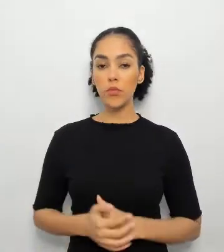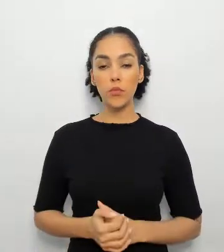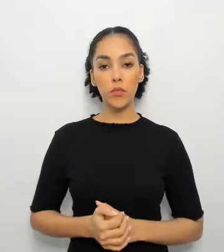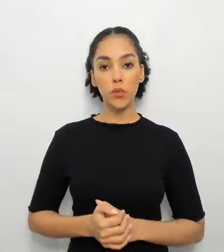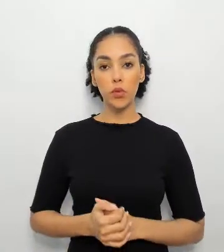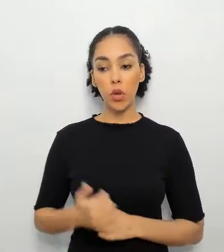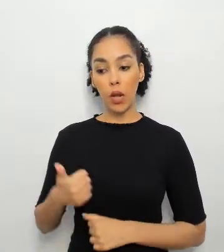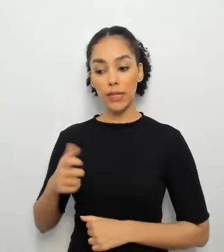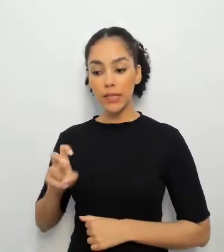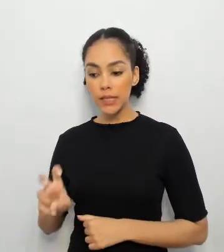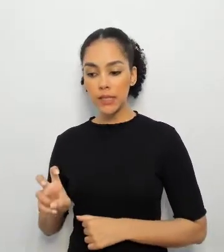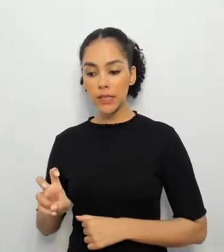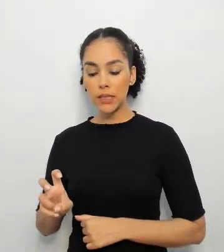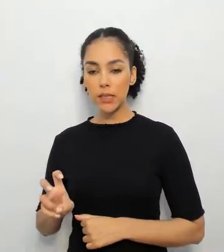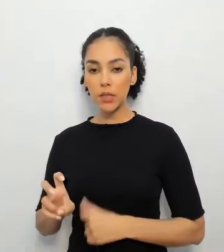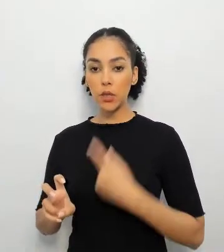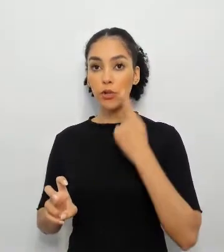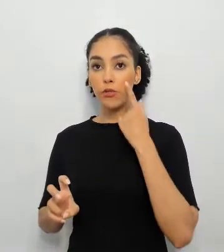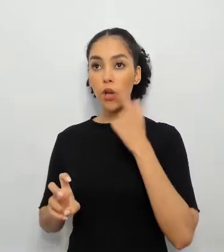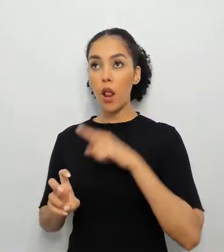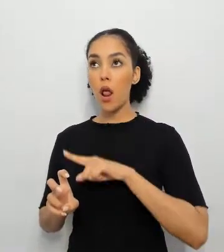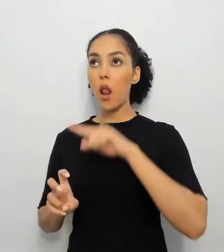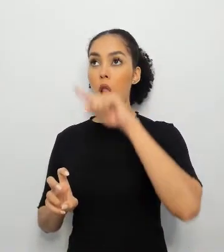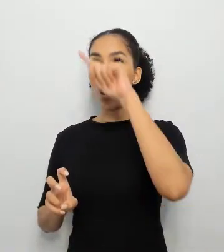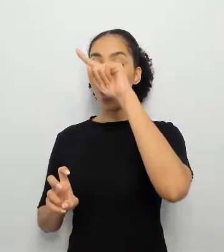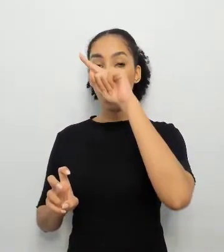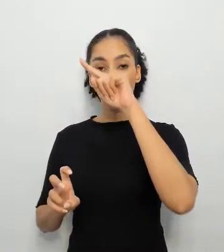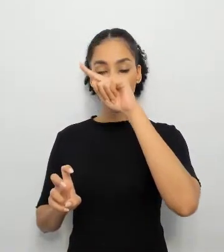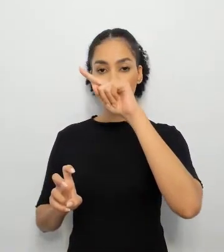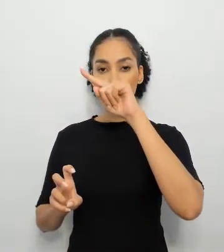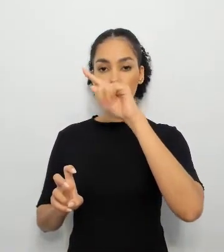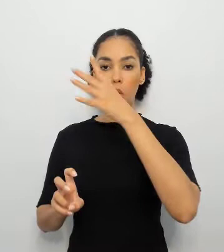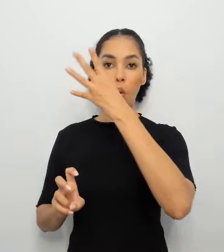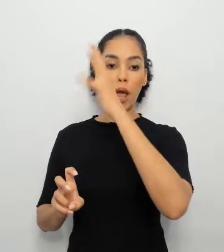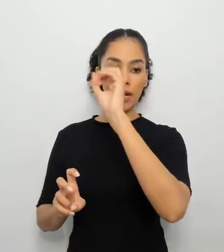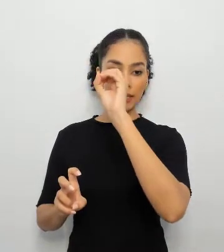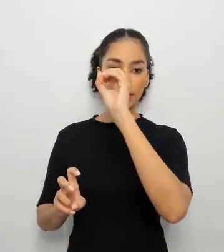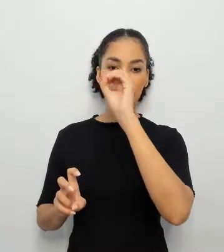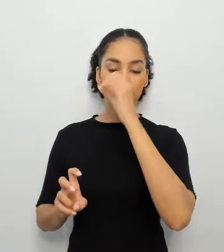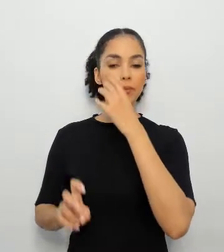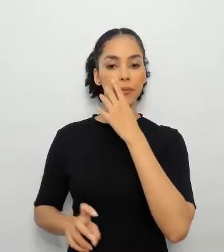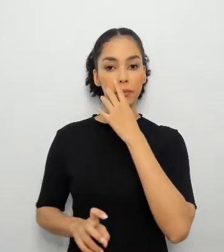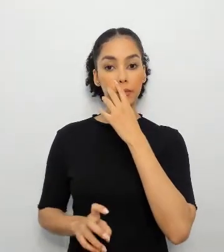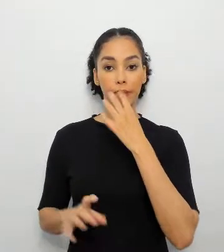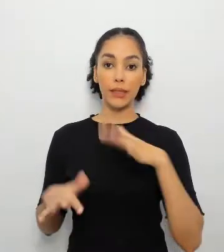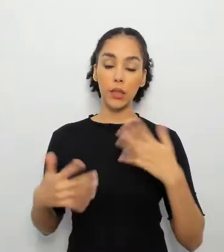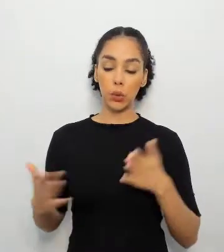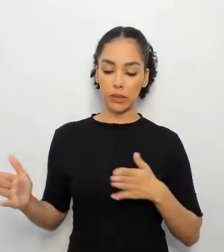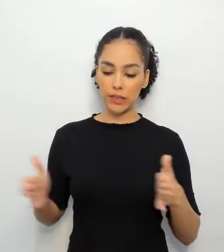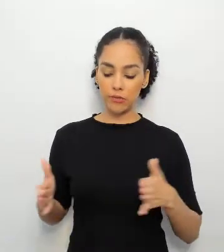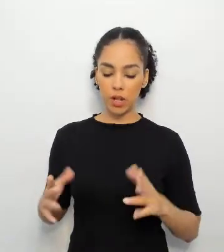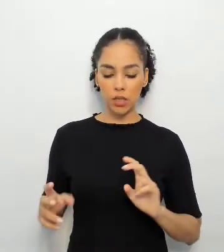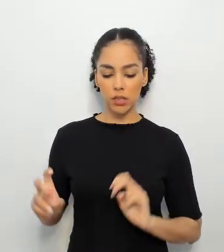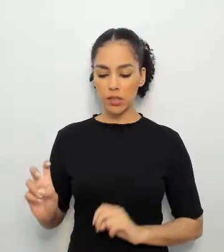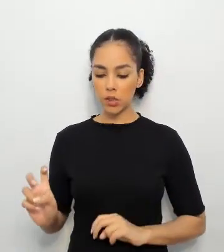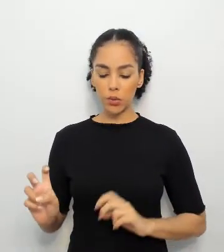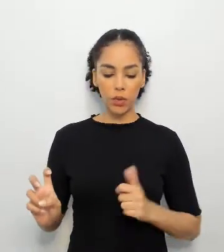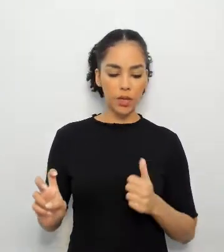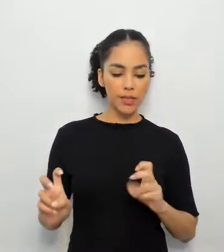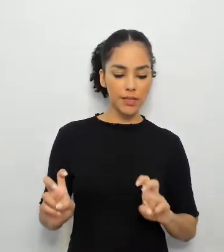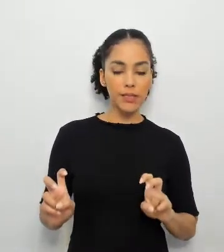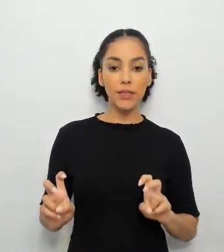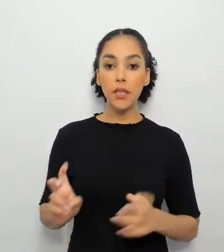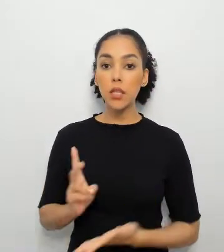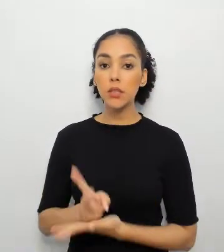No 15,40. Isso, no 15,40. Então, no intervalo de 5 até 15, você observa que o lucro